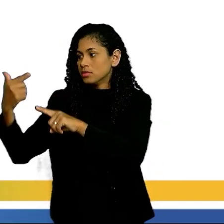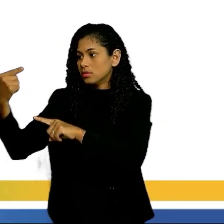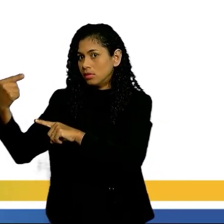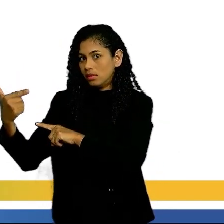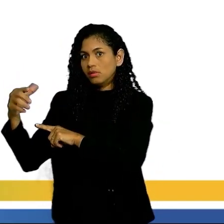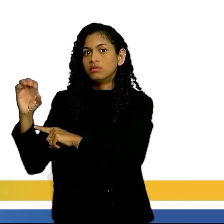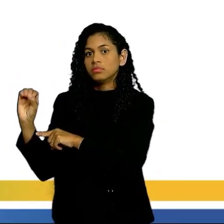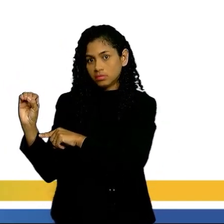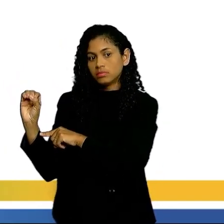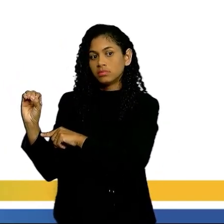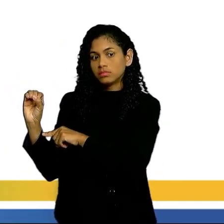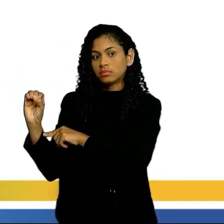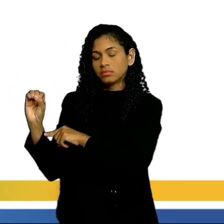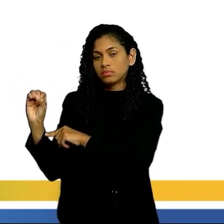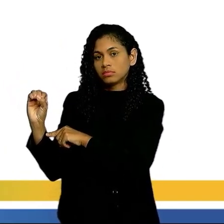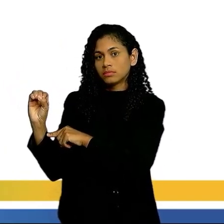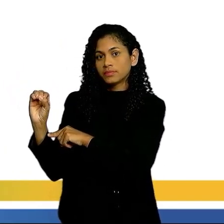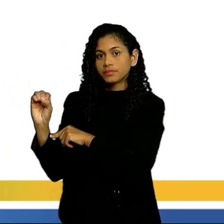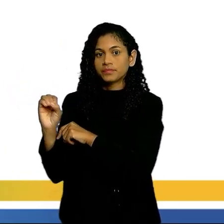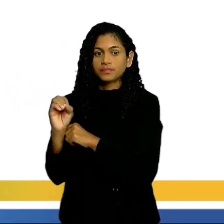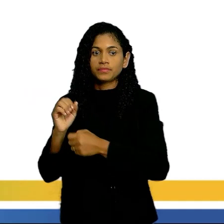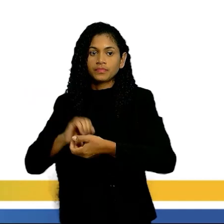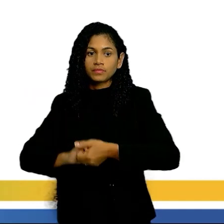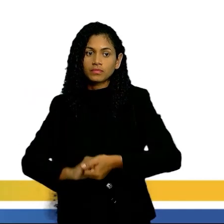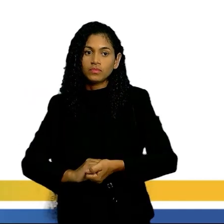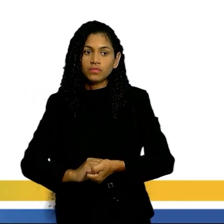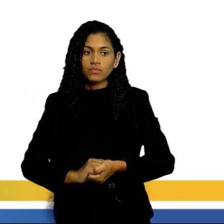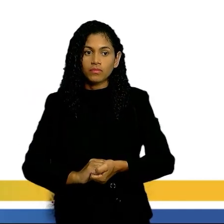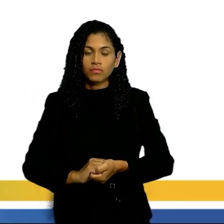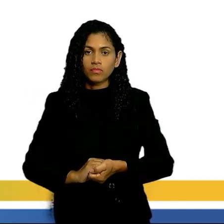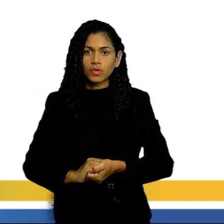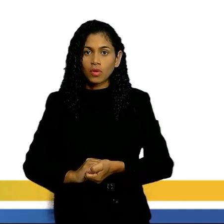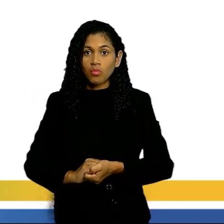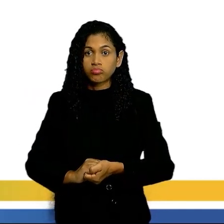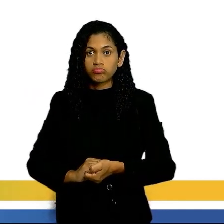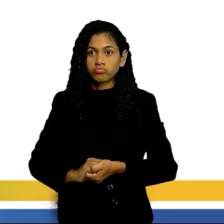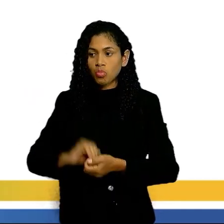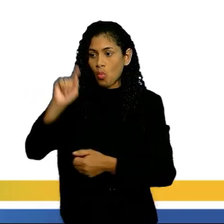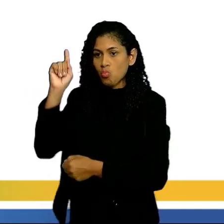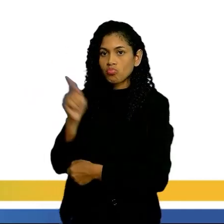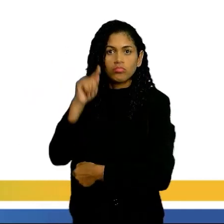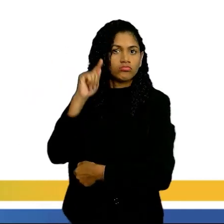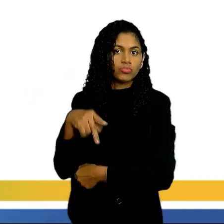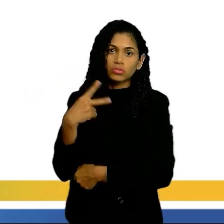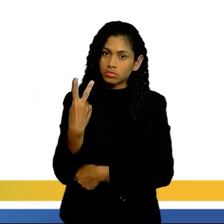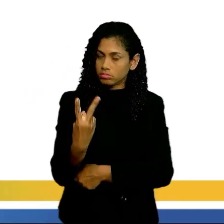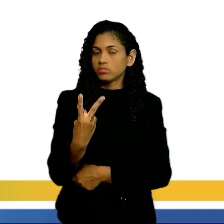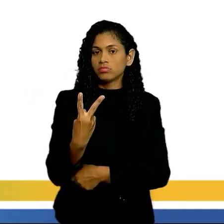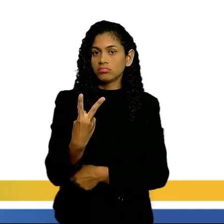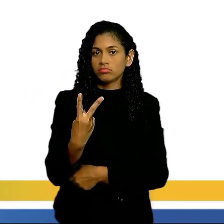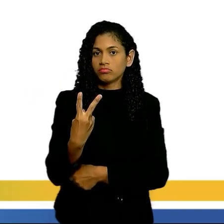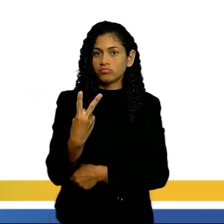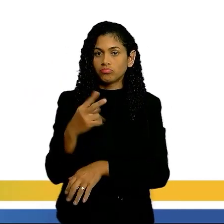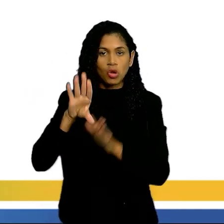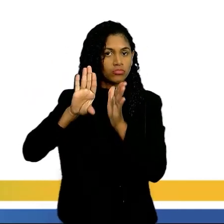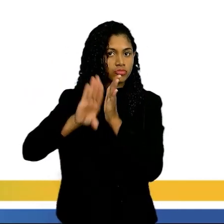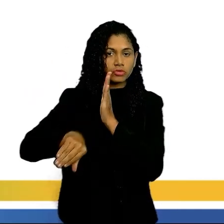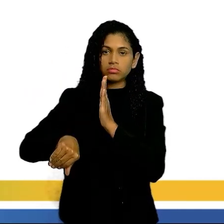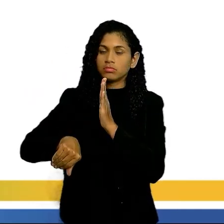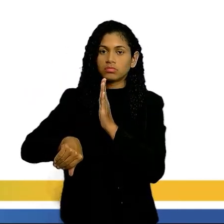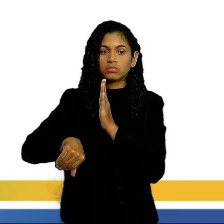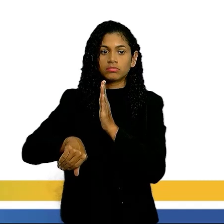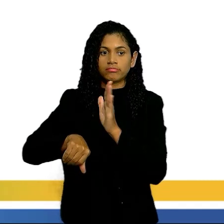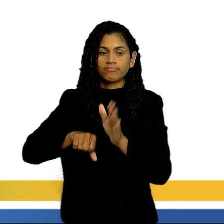difícil. O que é que a gente vai fazer? A gente vai eliminar o 2, olha. Eliminando o 2 fica mais fácil,